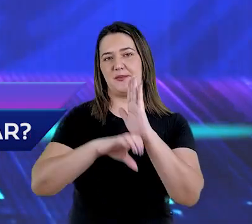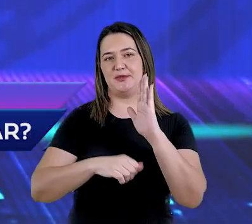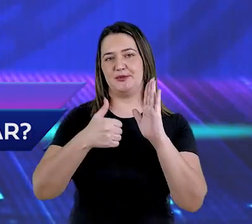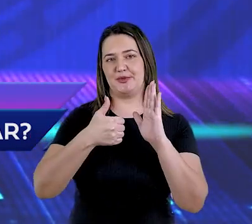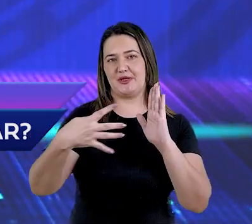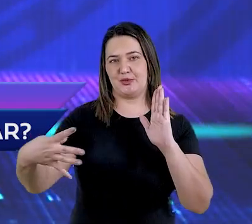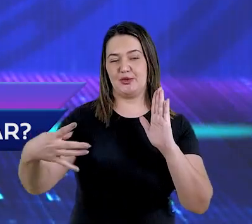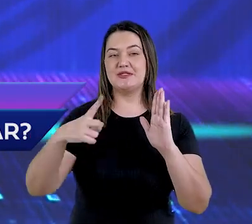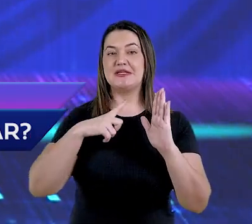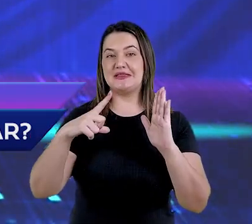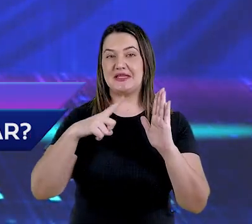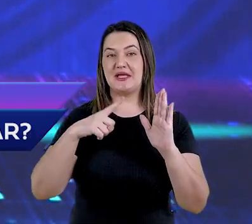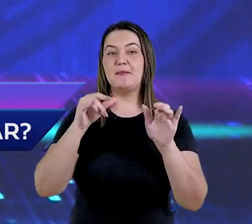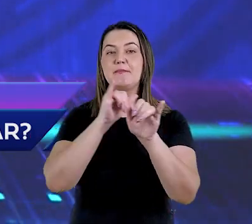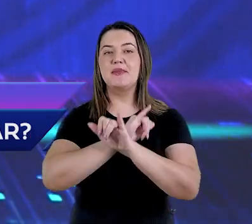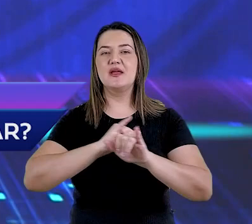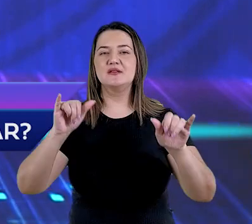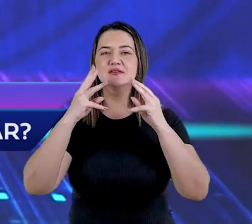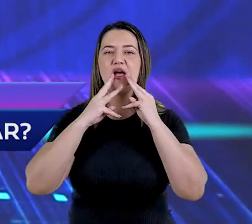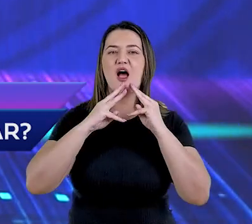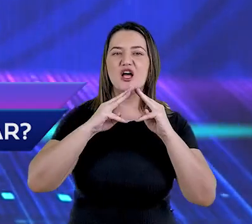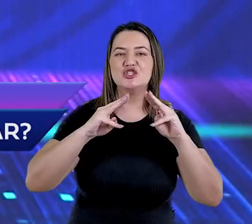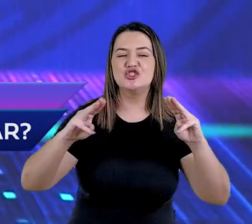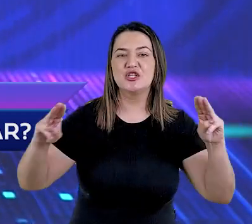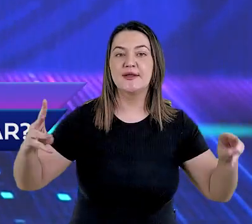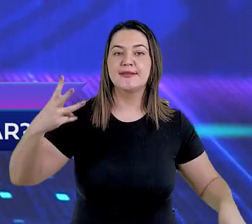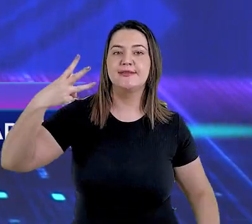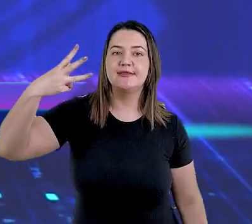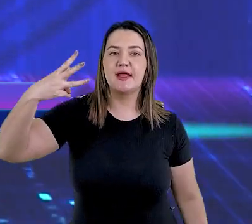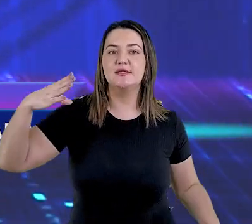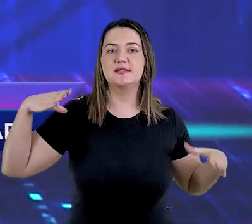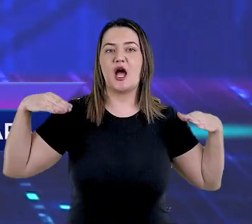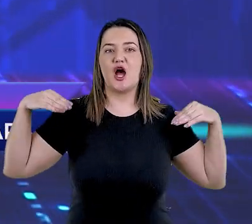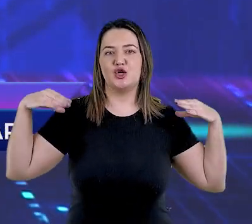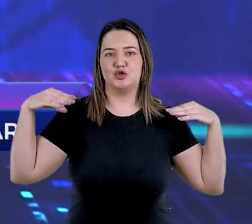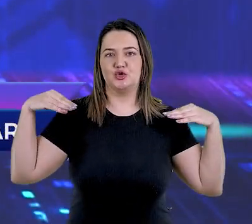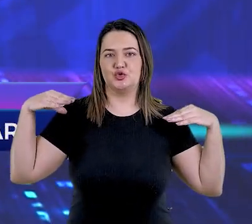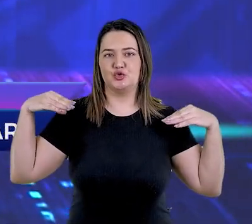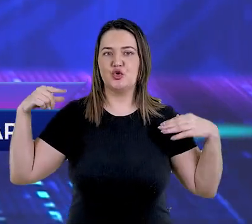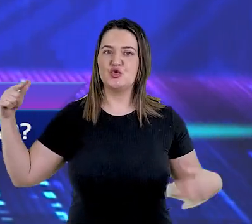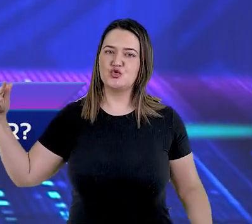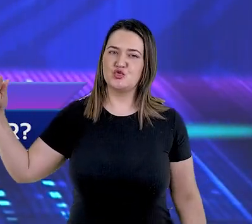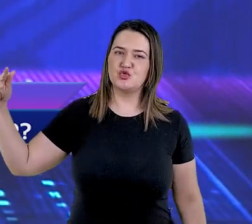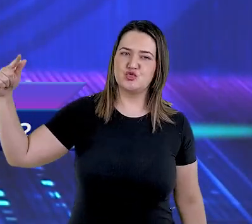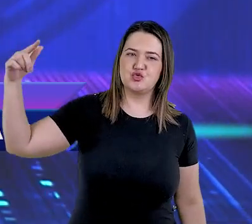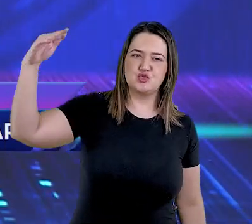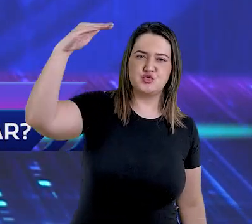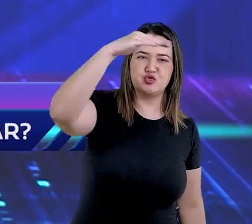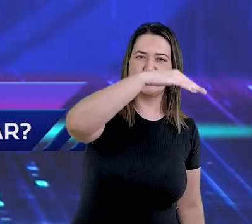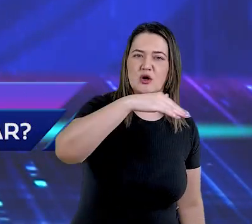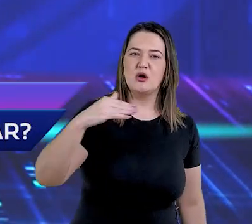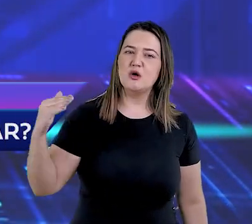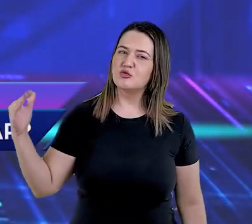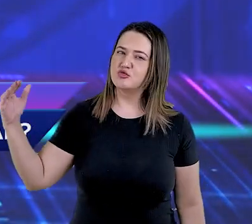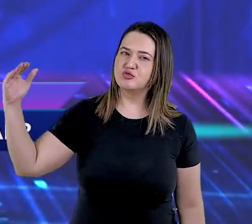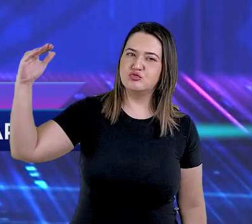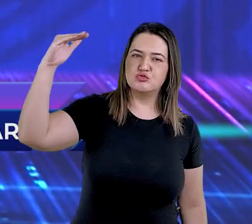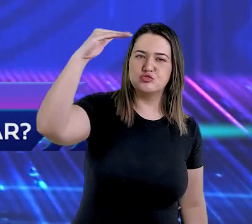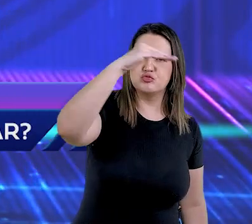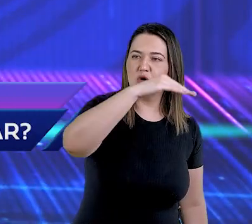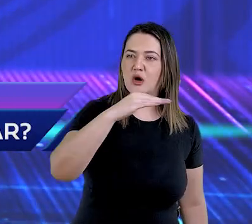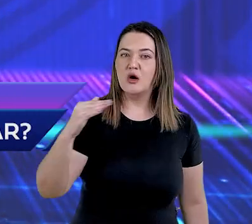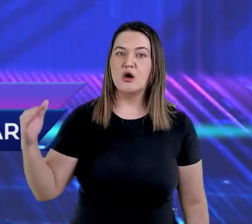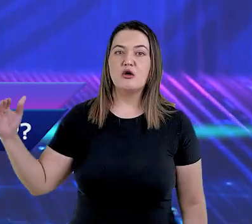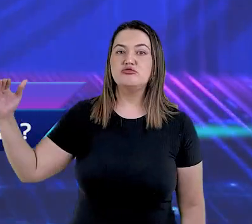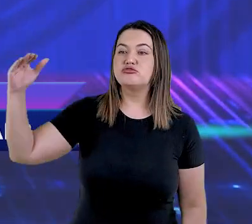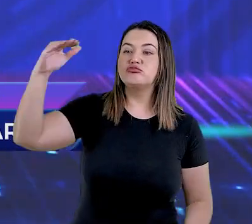exemplo, fala da mensagem de 3 anjos que cruzam o meio do céu. Estas mensagens têm a